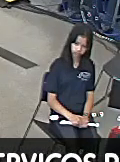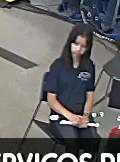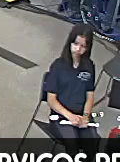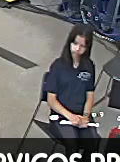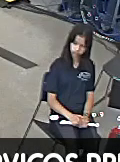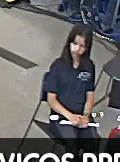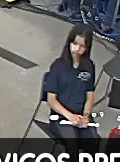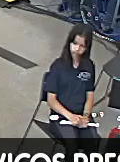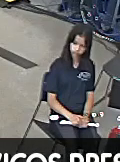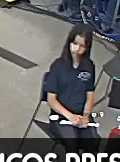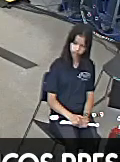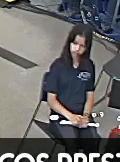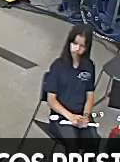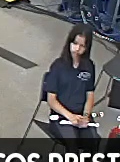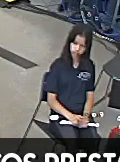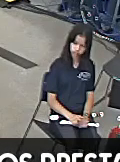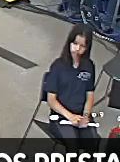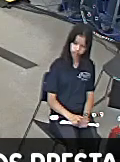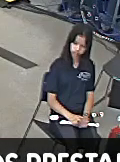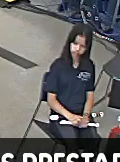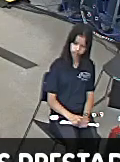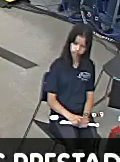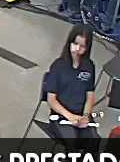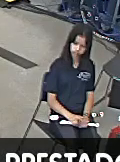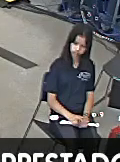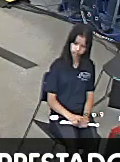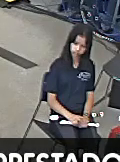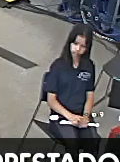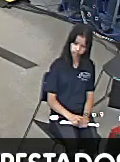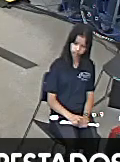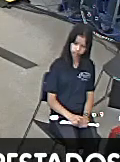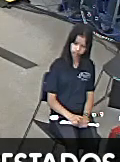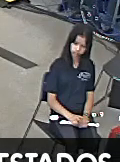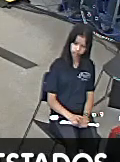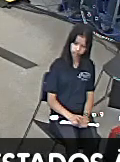produção solidária, em busca do bem viver.